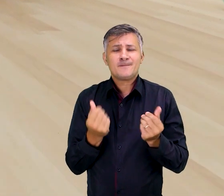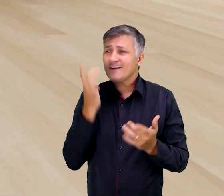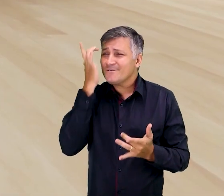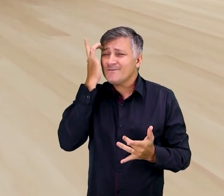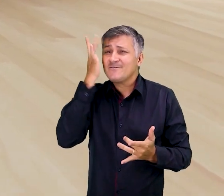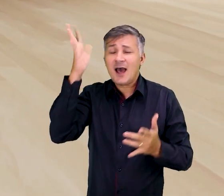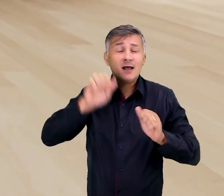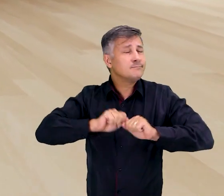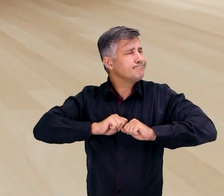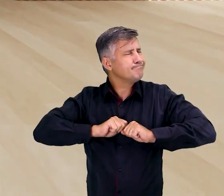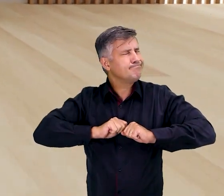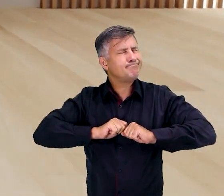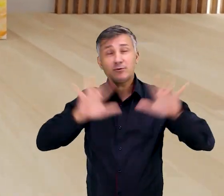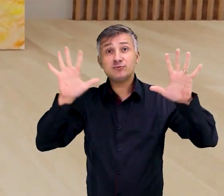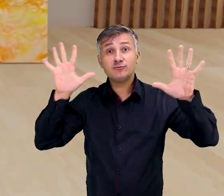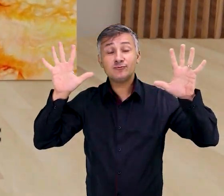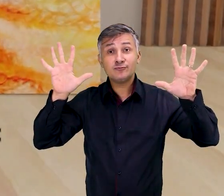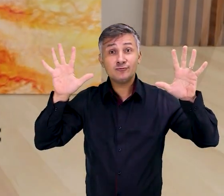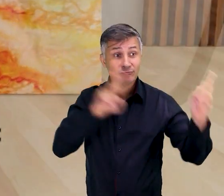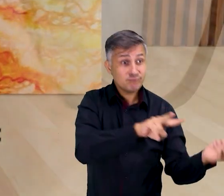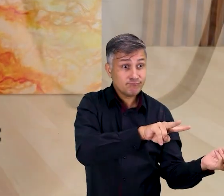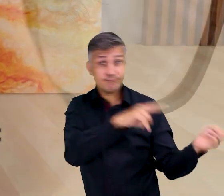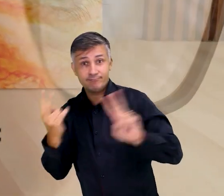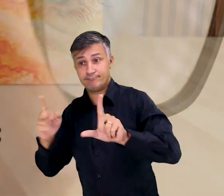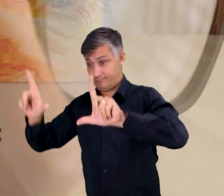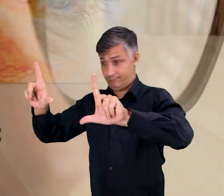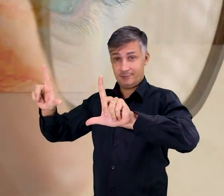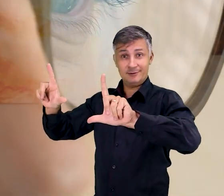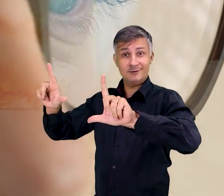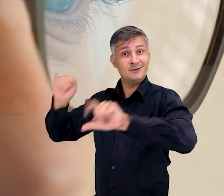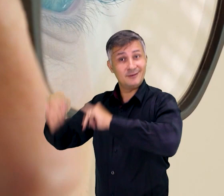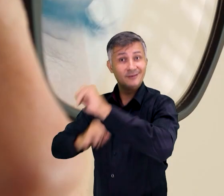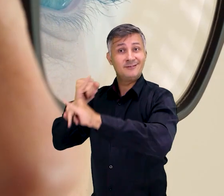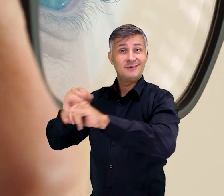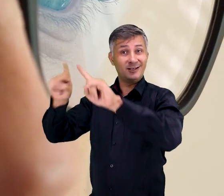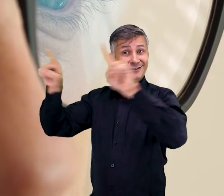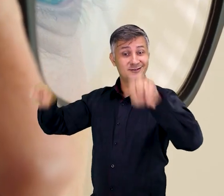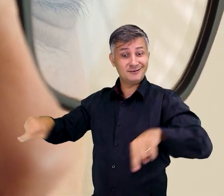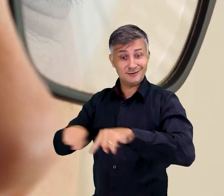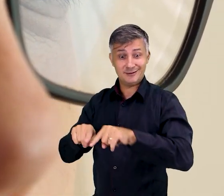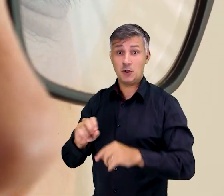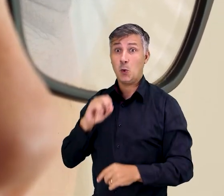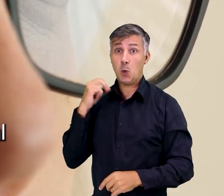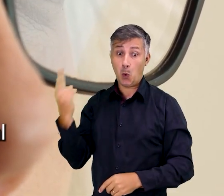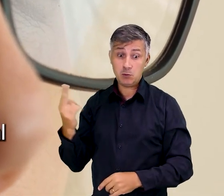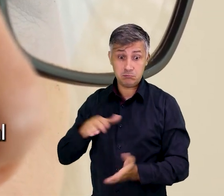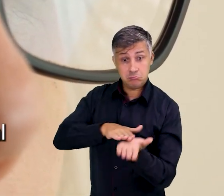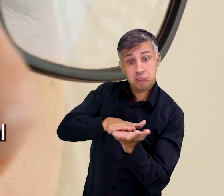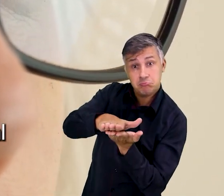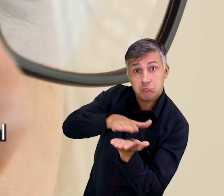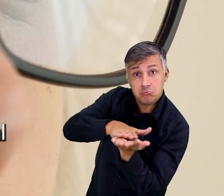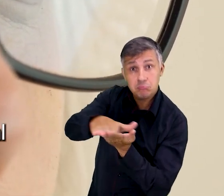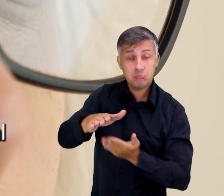facilmente da mente sonhadora do artista para as telas dos usuários da internet, ou para um suporte físico, em